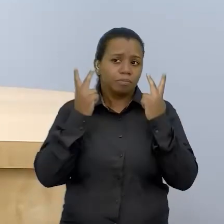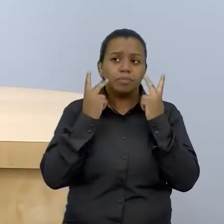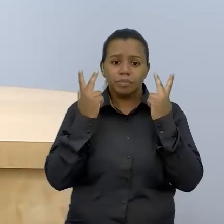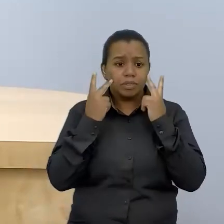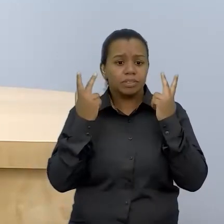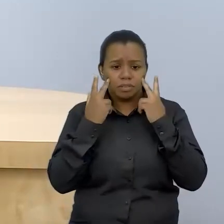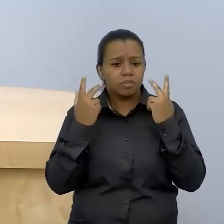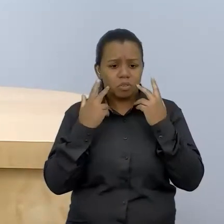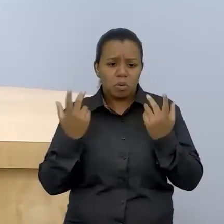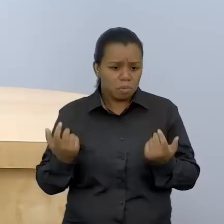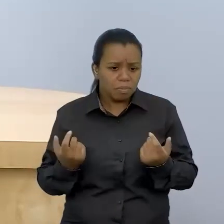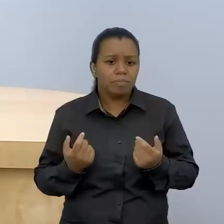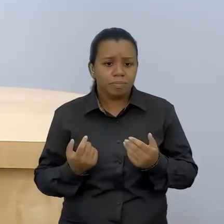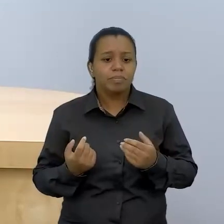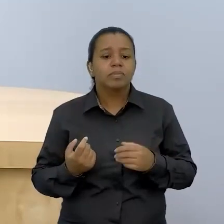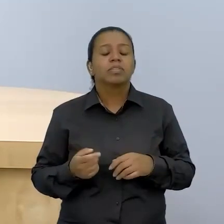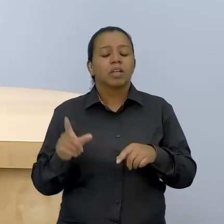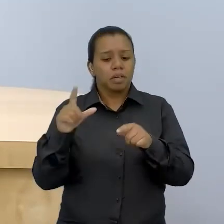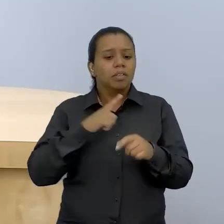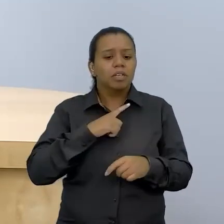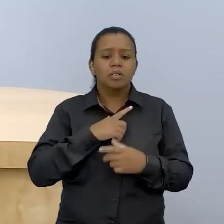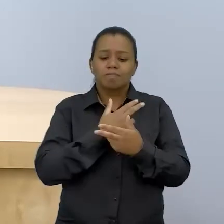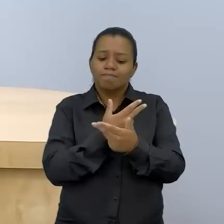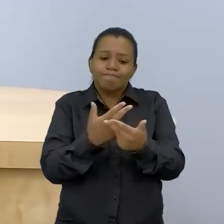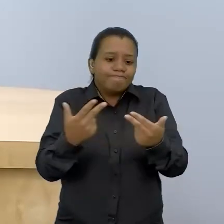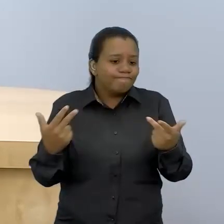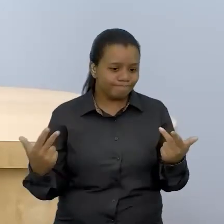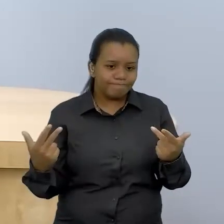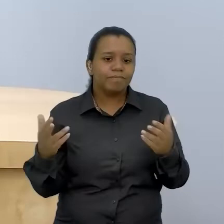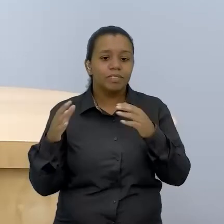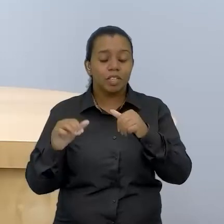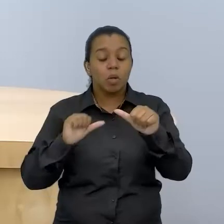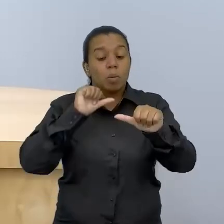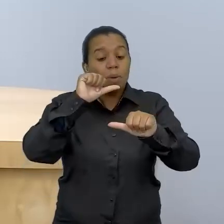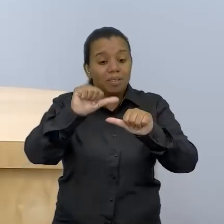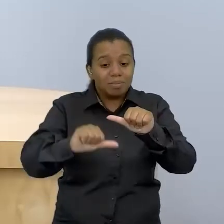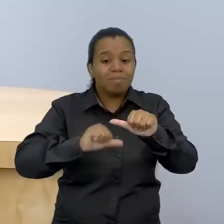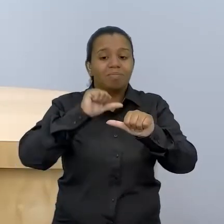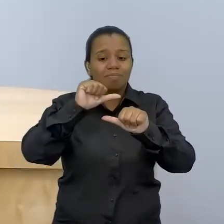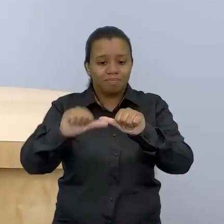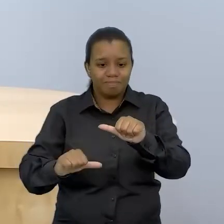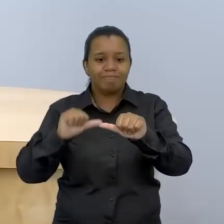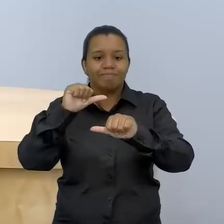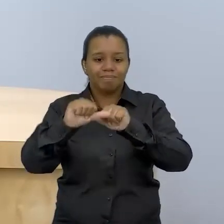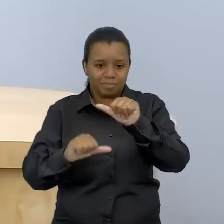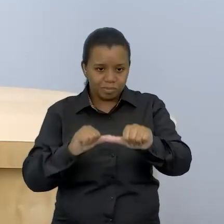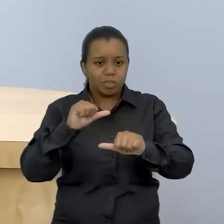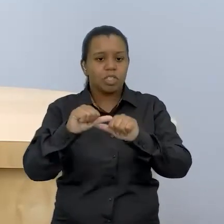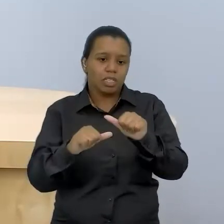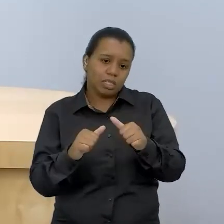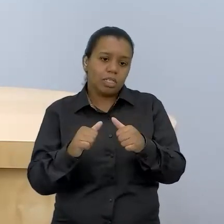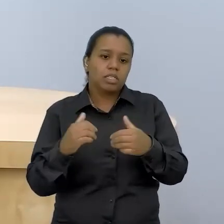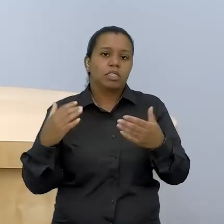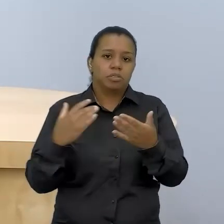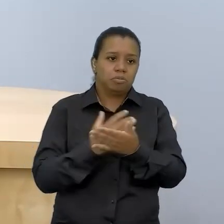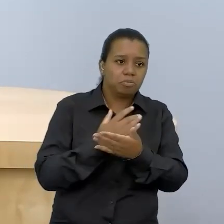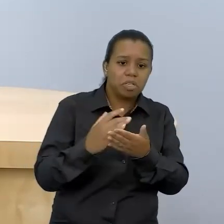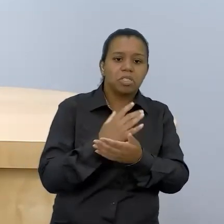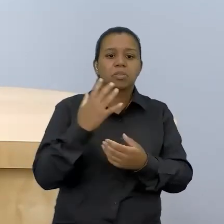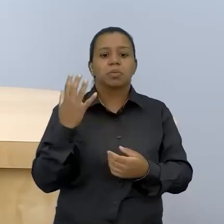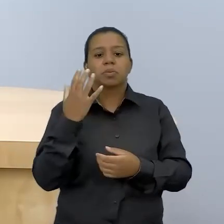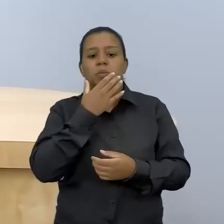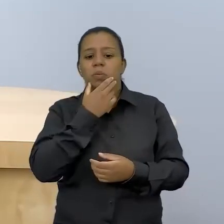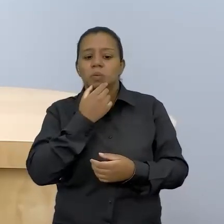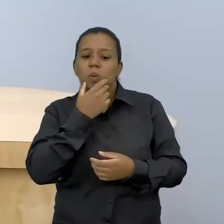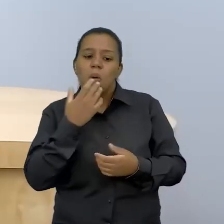ele tem a sua definição, né, e se há uma alteração por problemas aí de acesso à